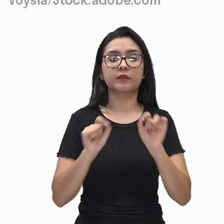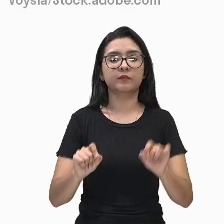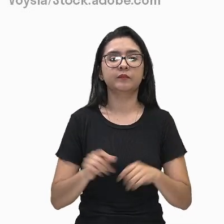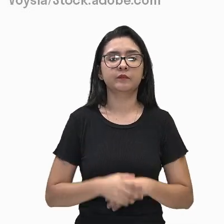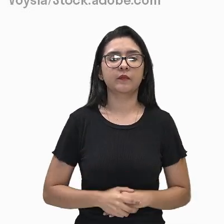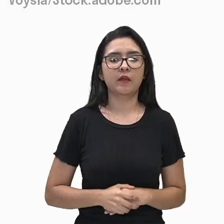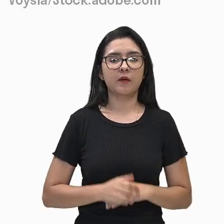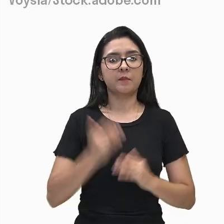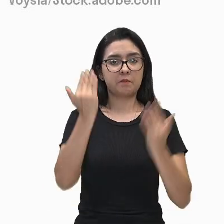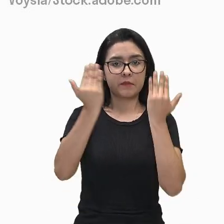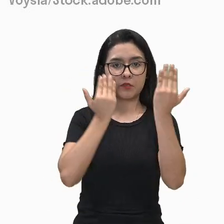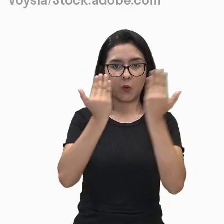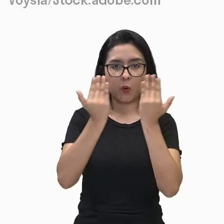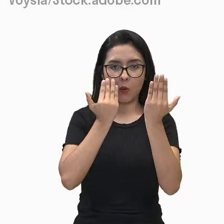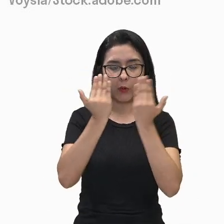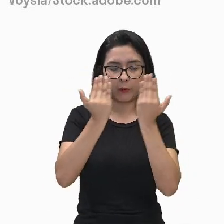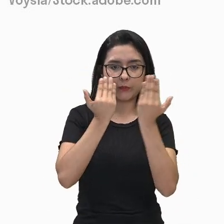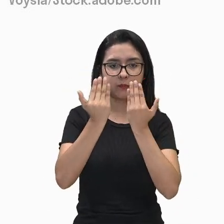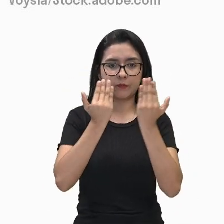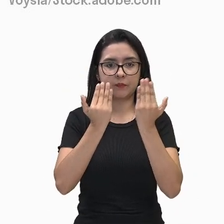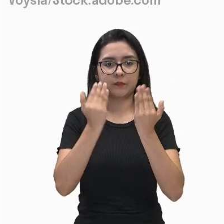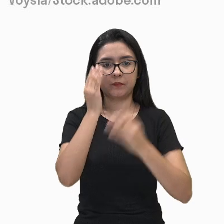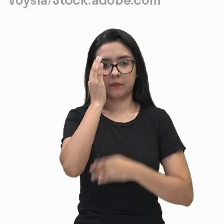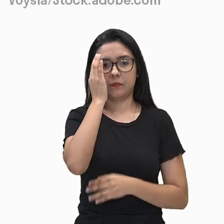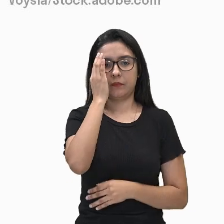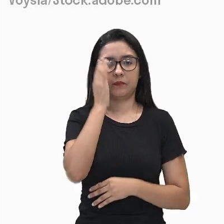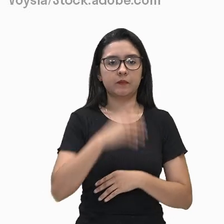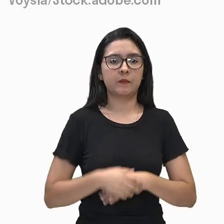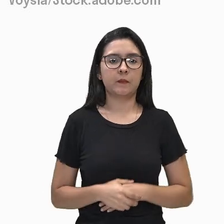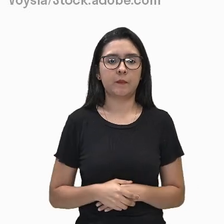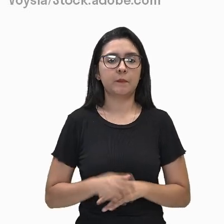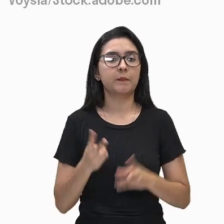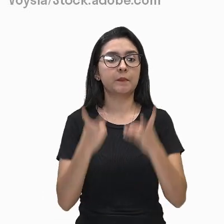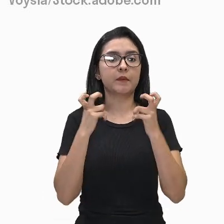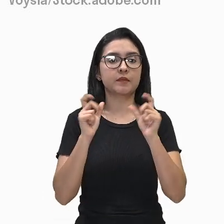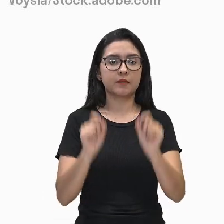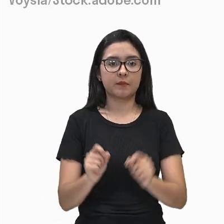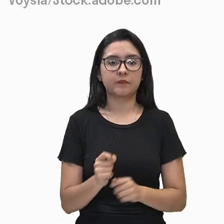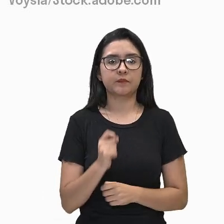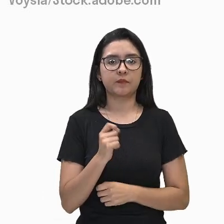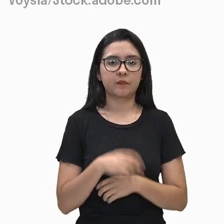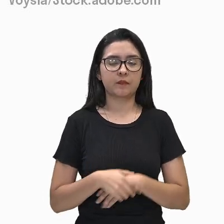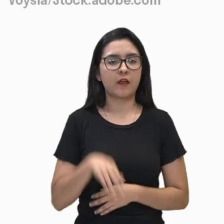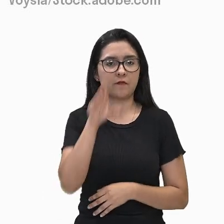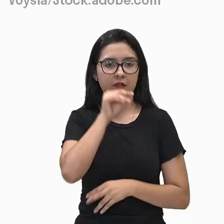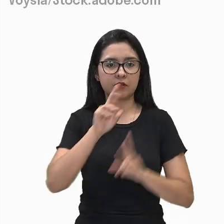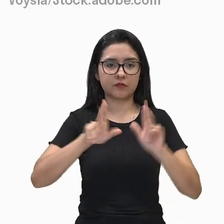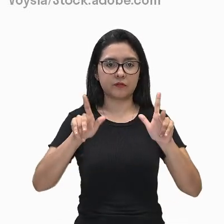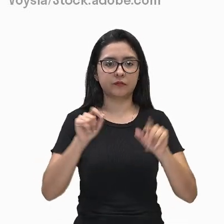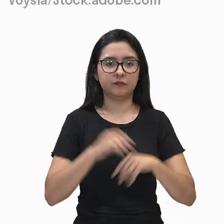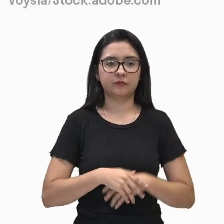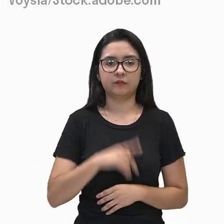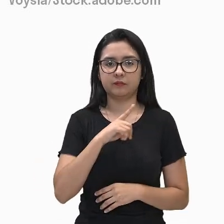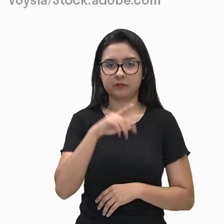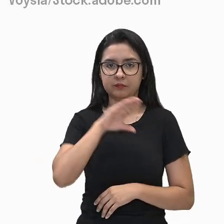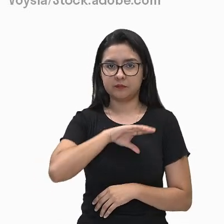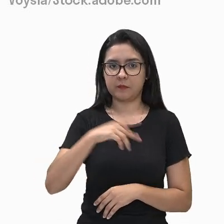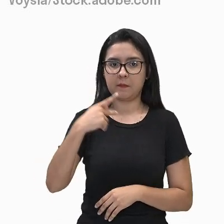psicólogo. Observem como eu falo, psicólogo. Então, apesar de ter um P, no português